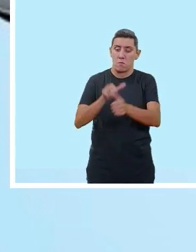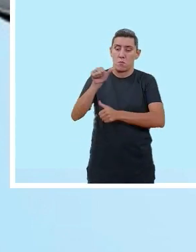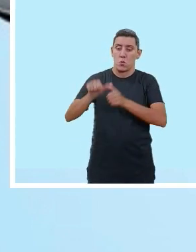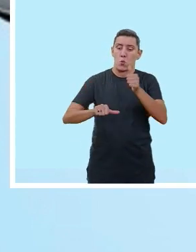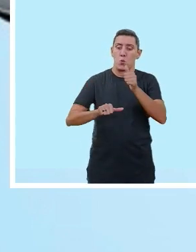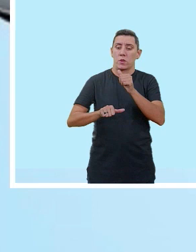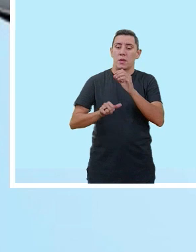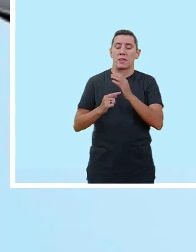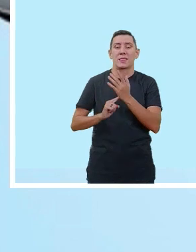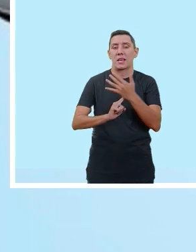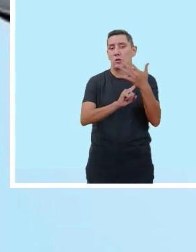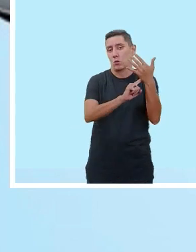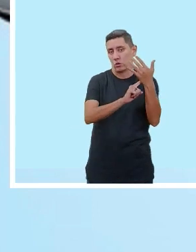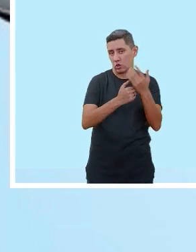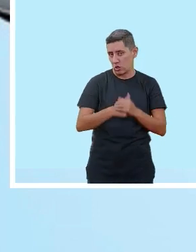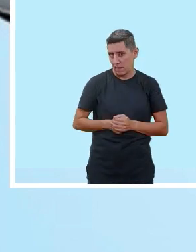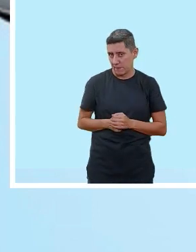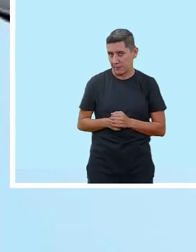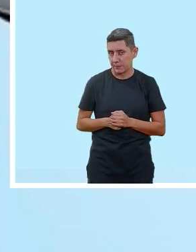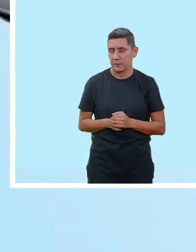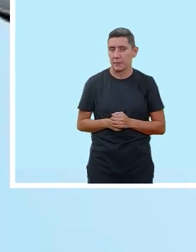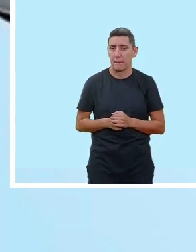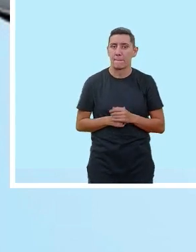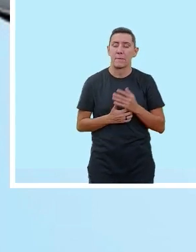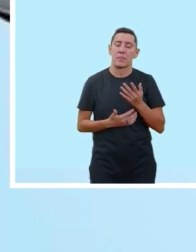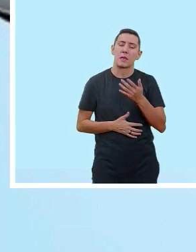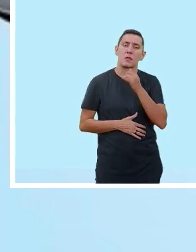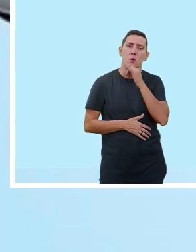construir uma sala para alocar o equipamento de